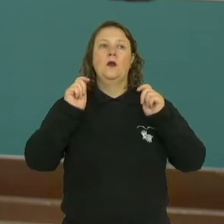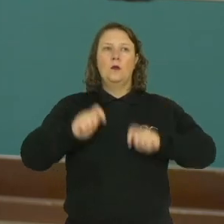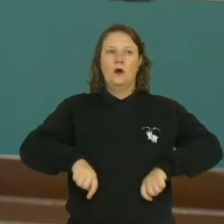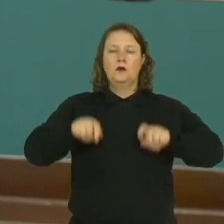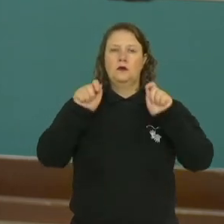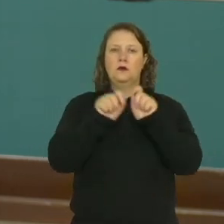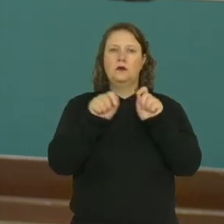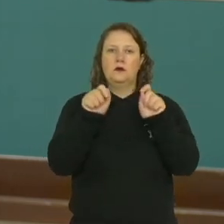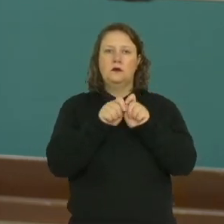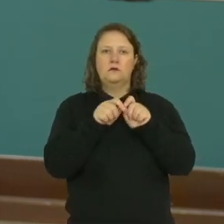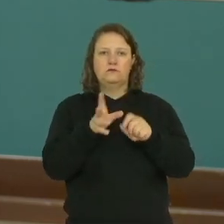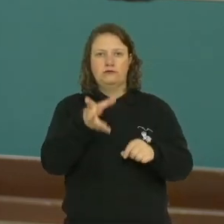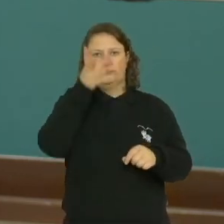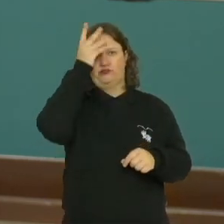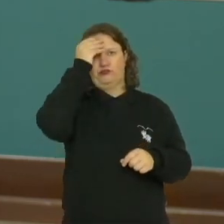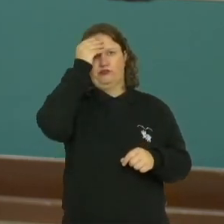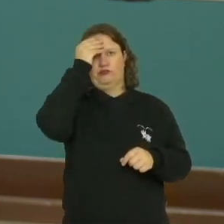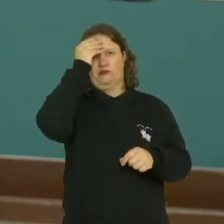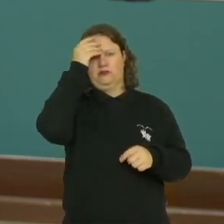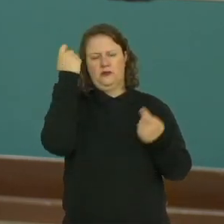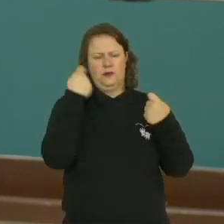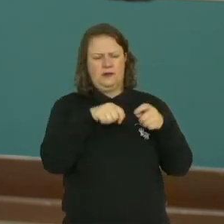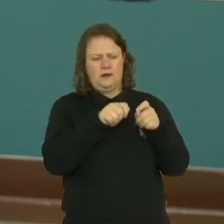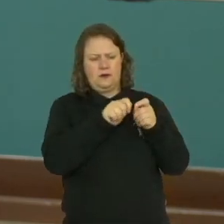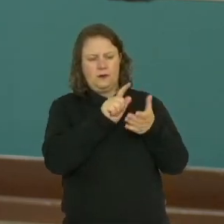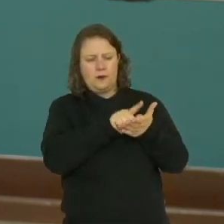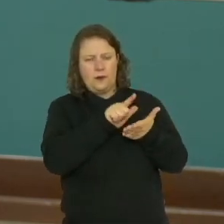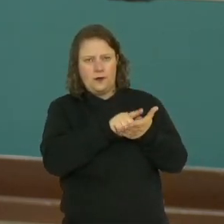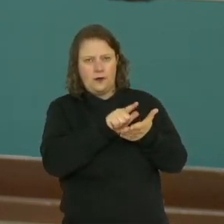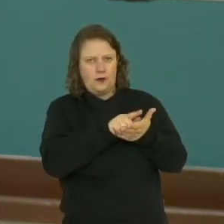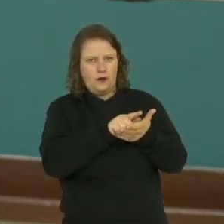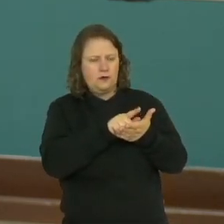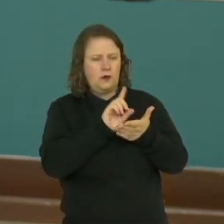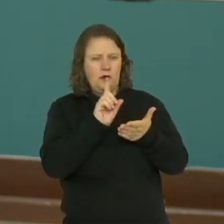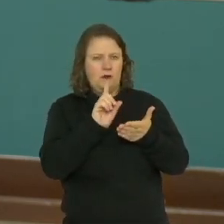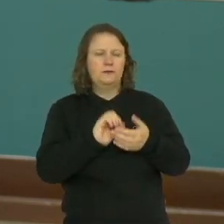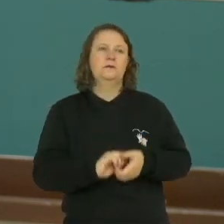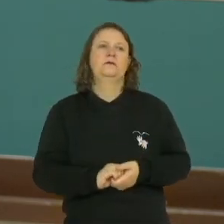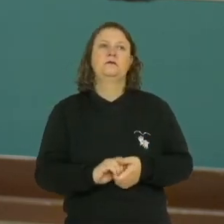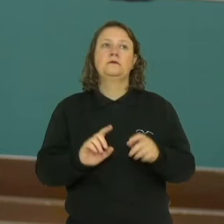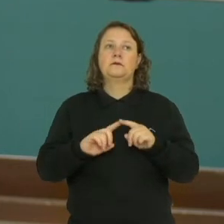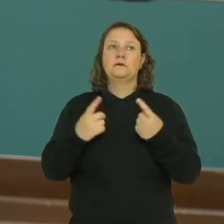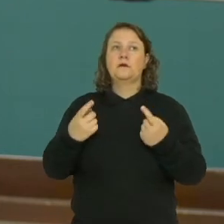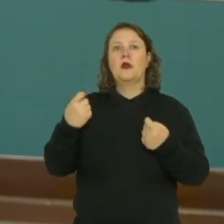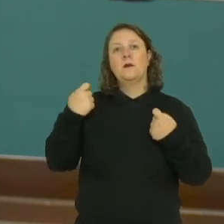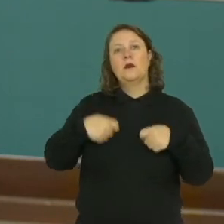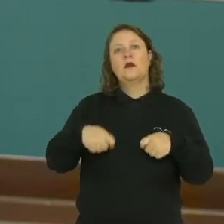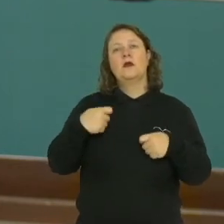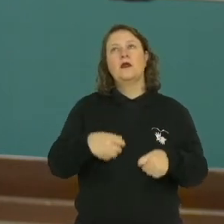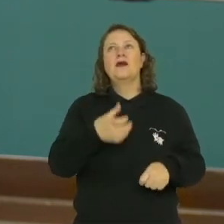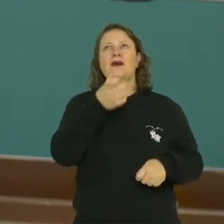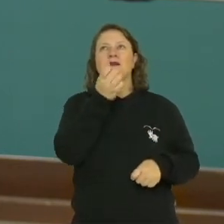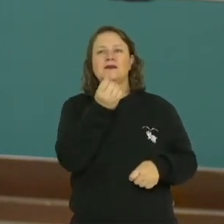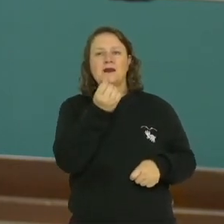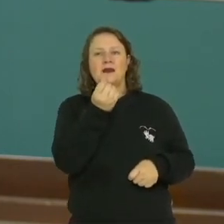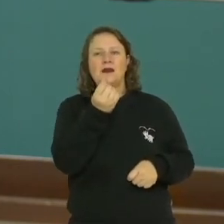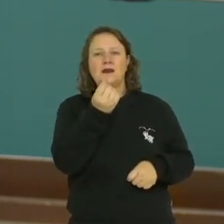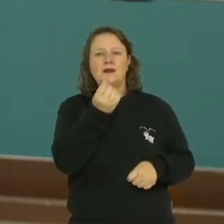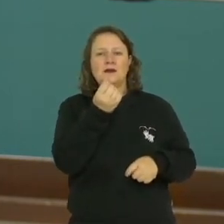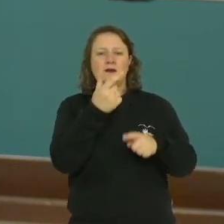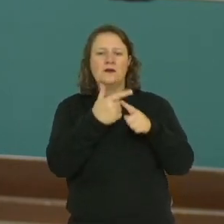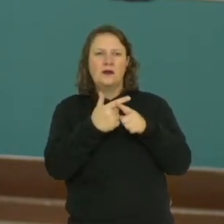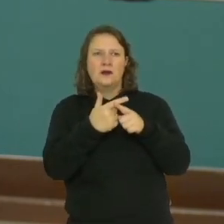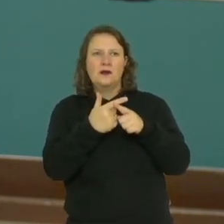cálculo aí de cabeça, sem recorrer ao papel, então a calculadora. É só você pensar, 6 ao quadrado, 6 vezes